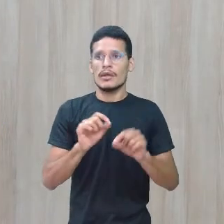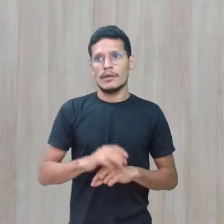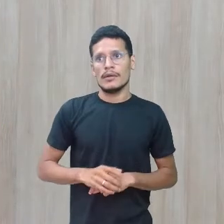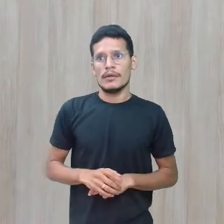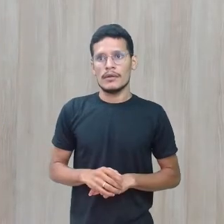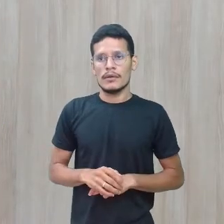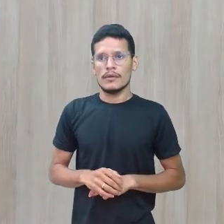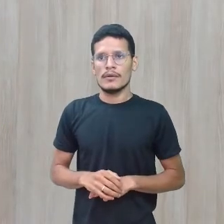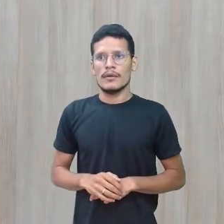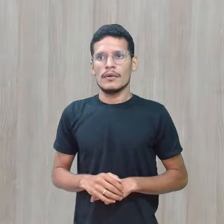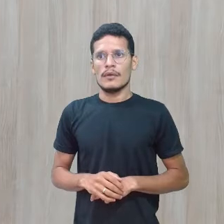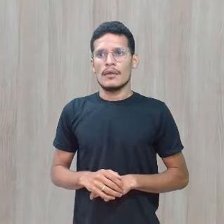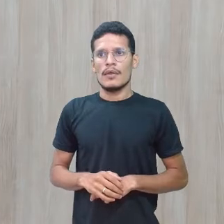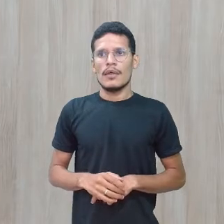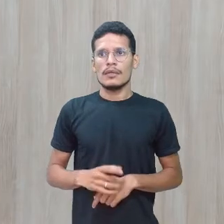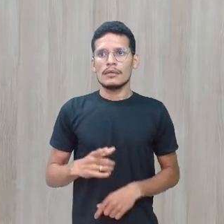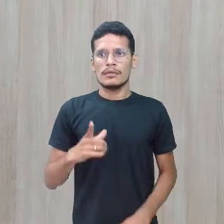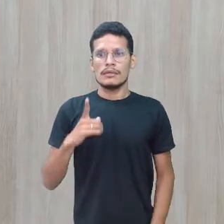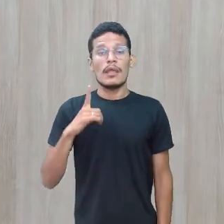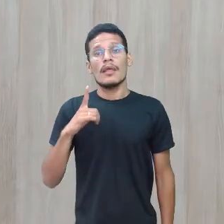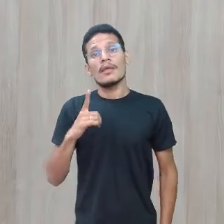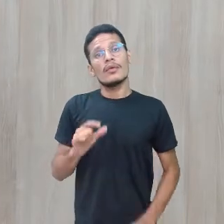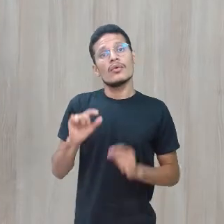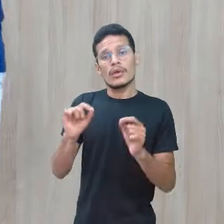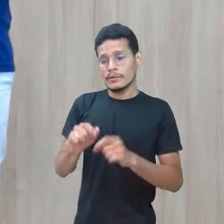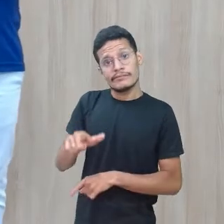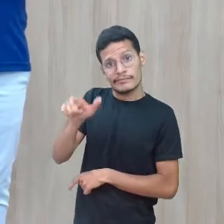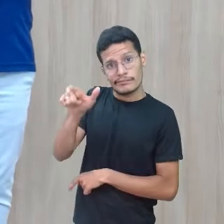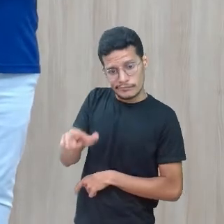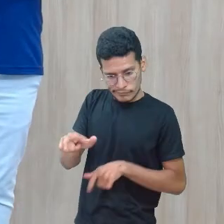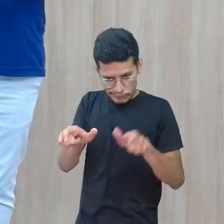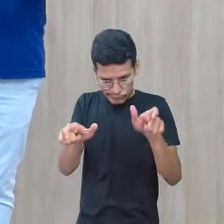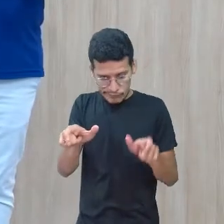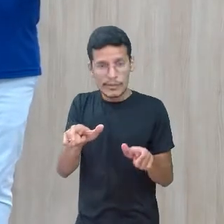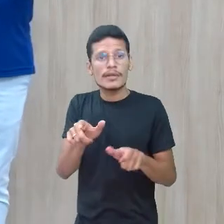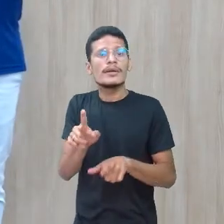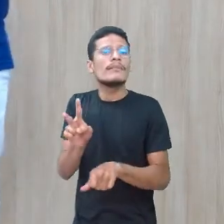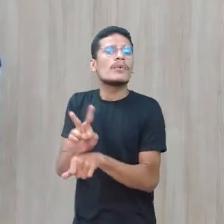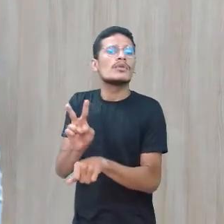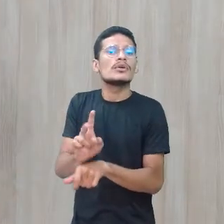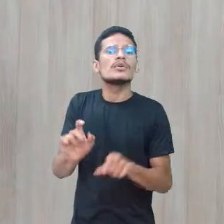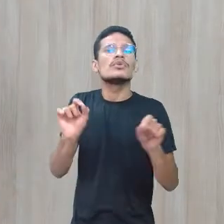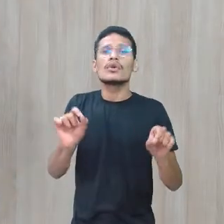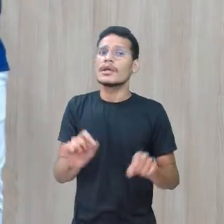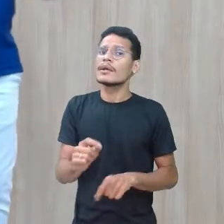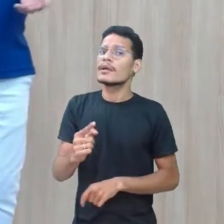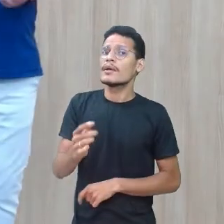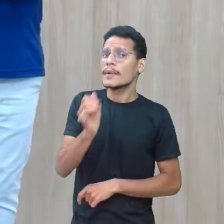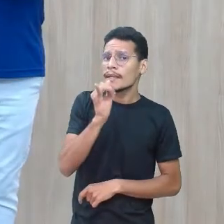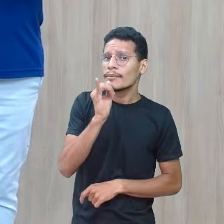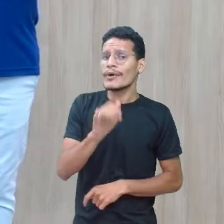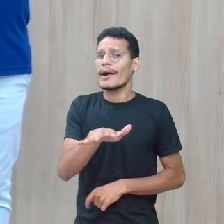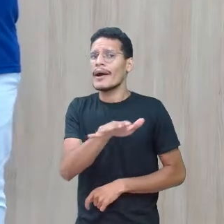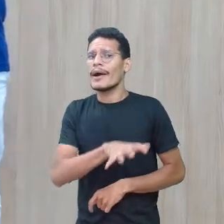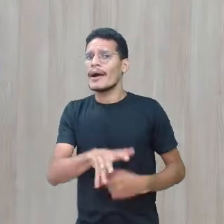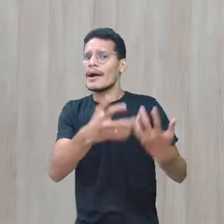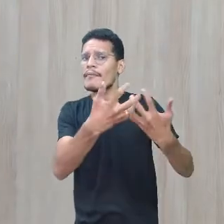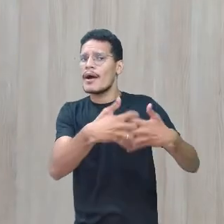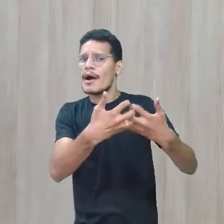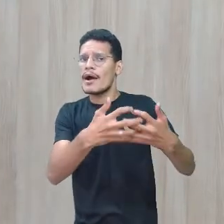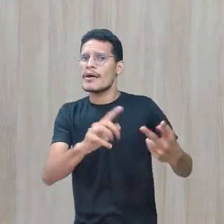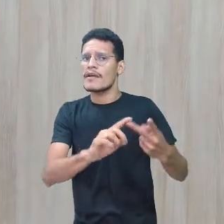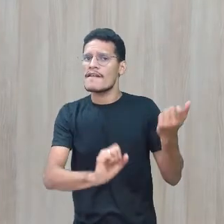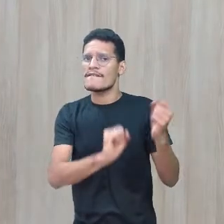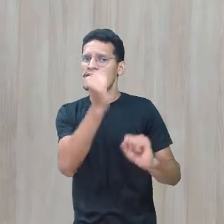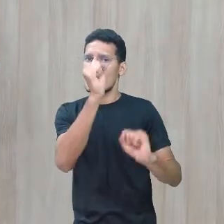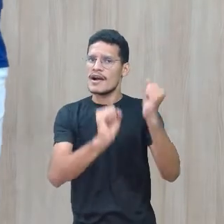tem a questão de que eles defendiam, né, que os meios de produção, ou seja, as máquinas, né, as